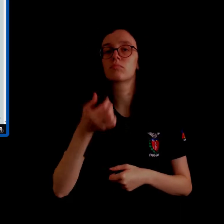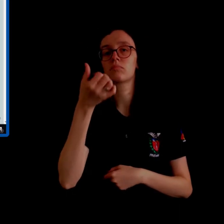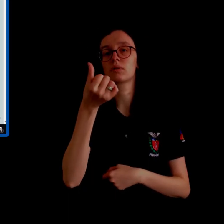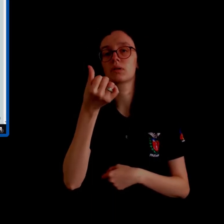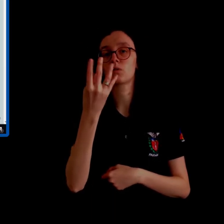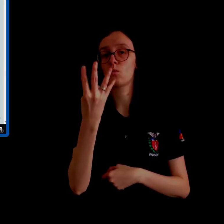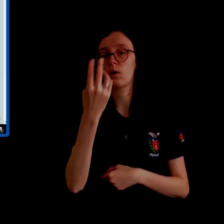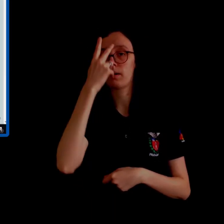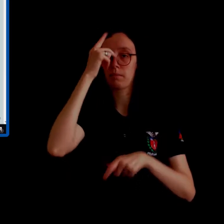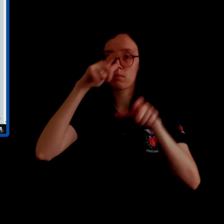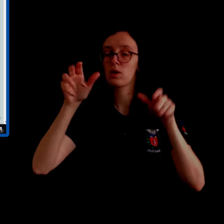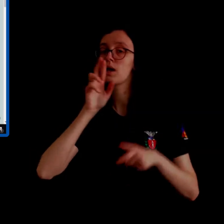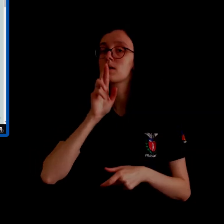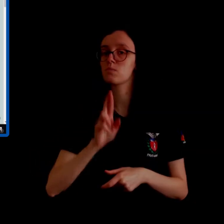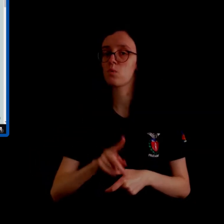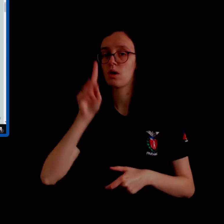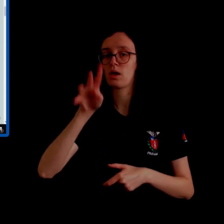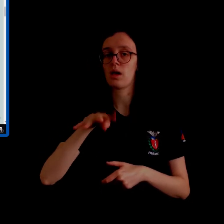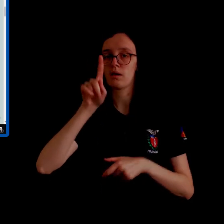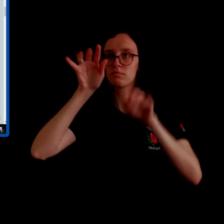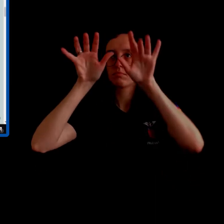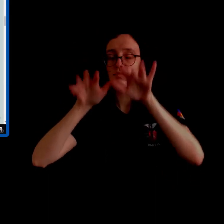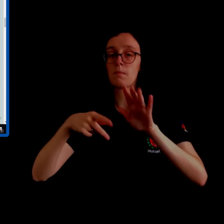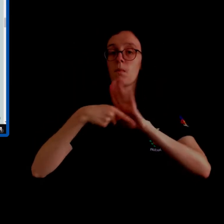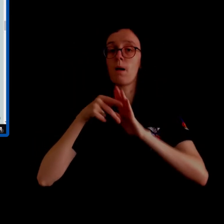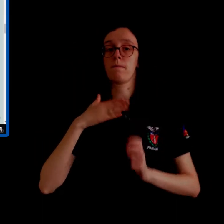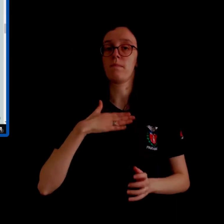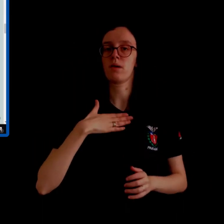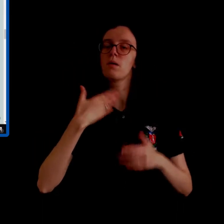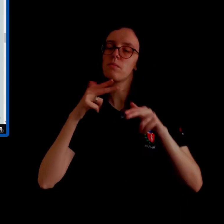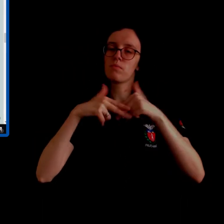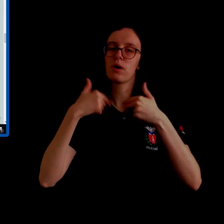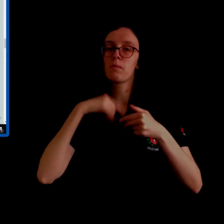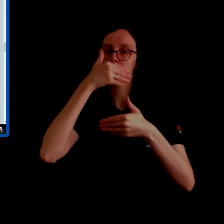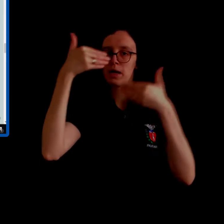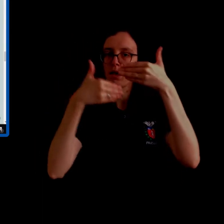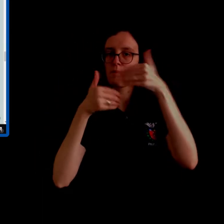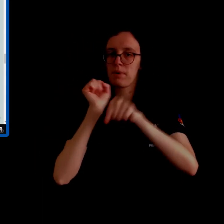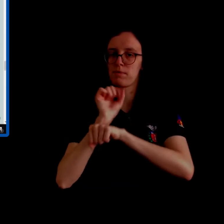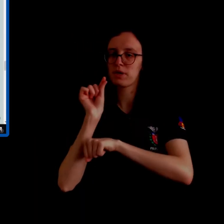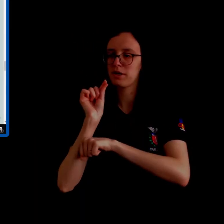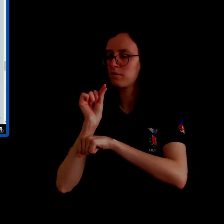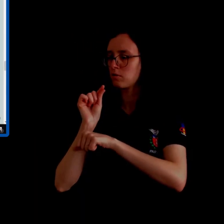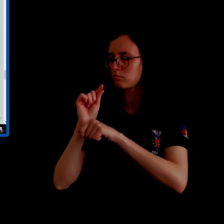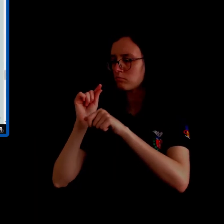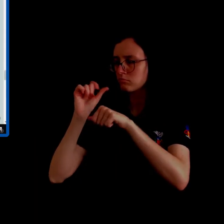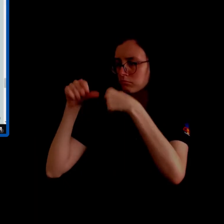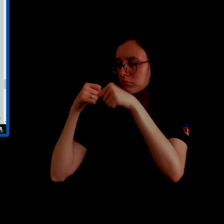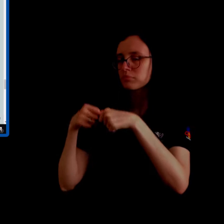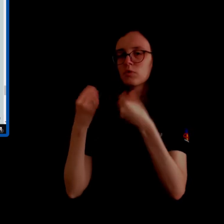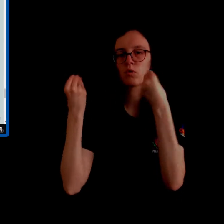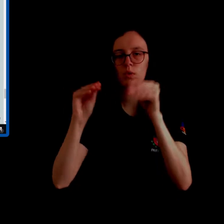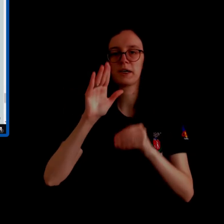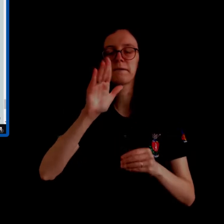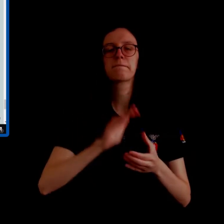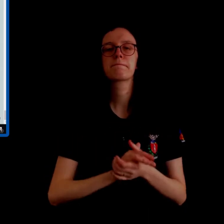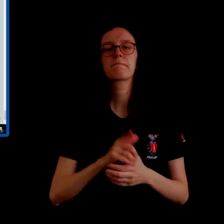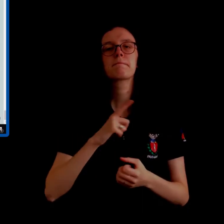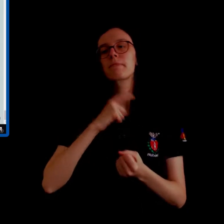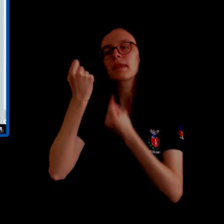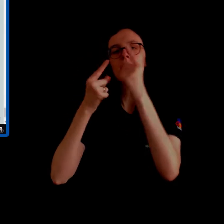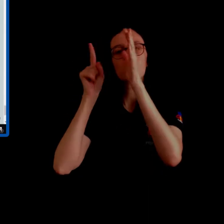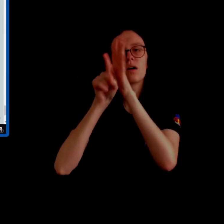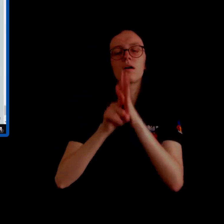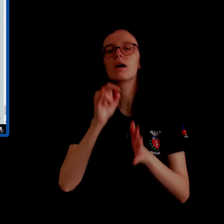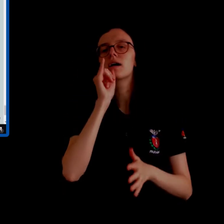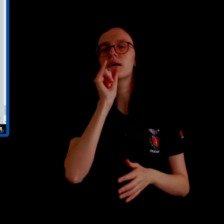nele, tá? Esse é um formulário meu, por isso que eu pedi para tirar um pouquinho da tela. E aqui nós temos algumas perguntas, por exemplo,